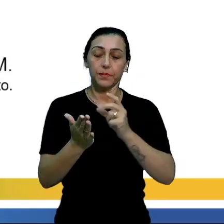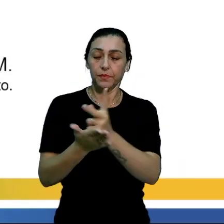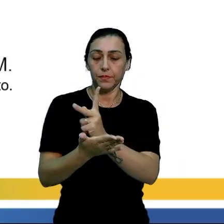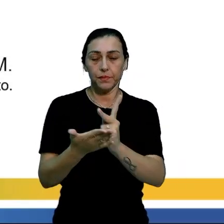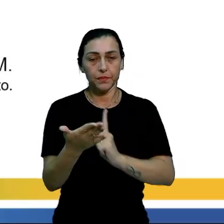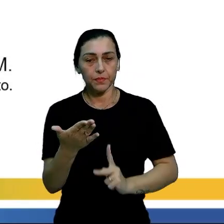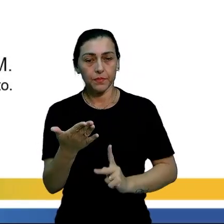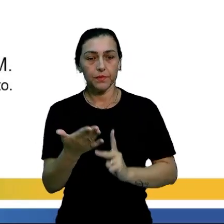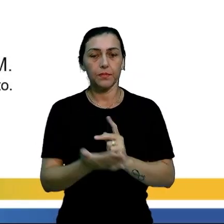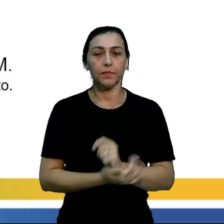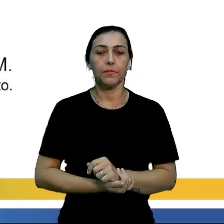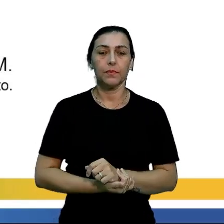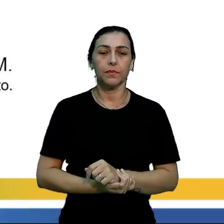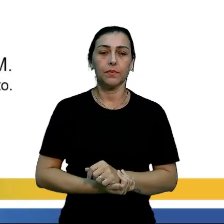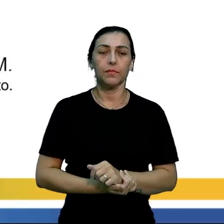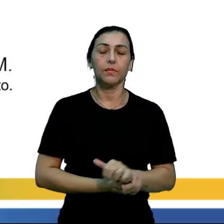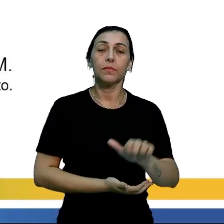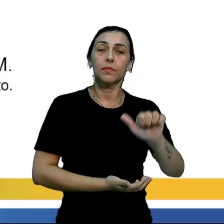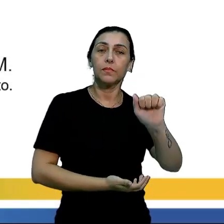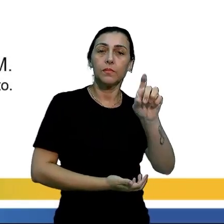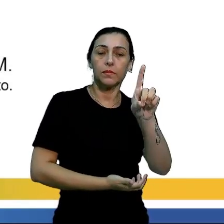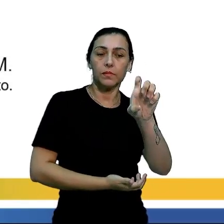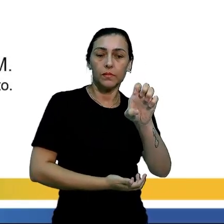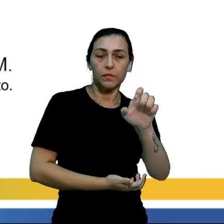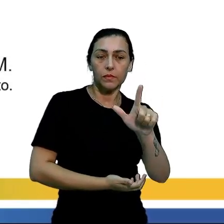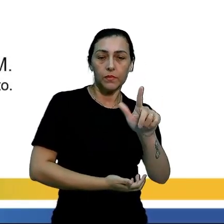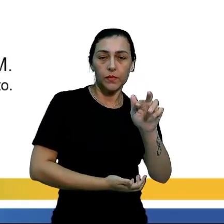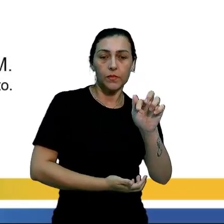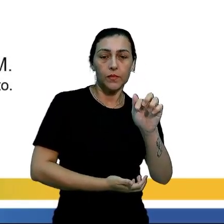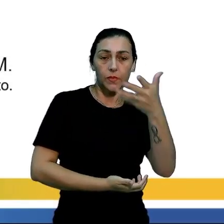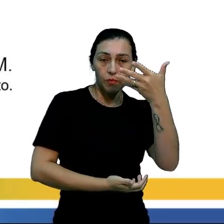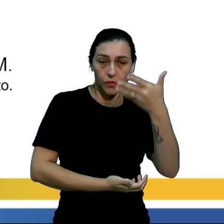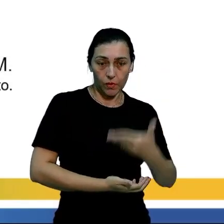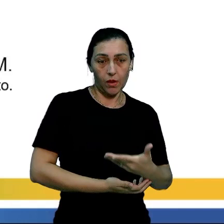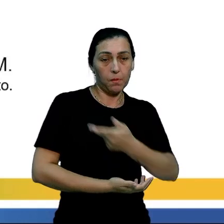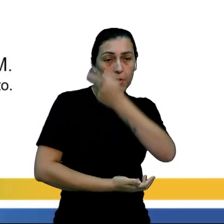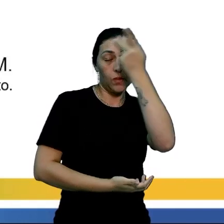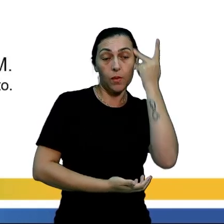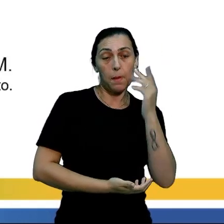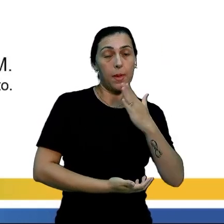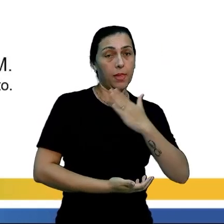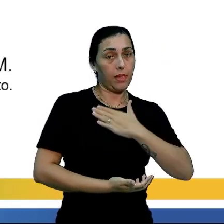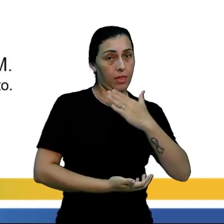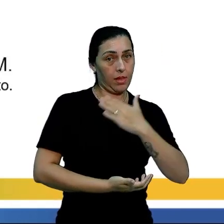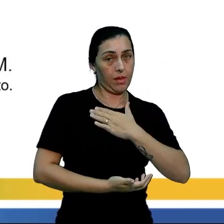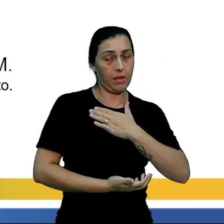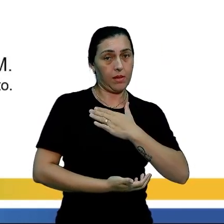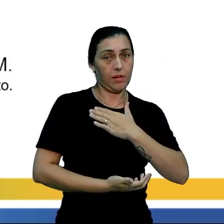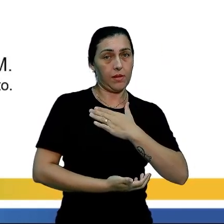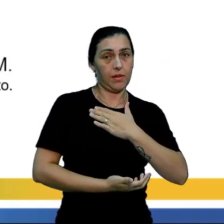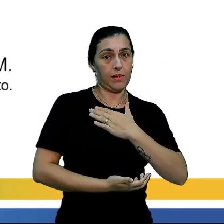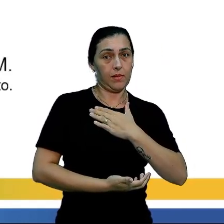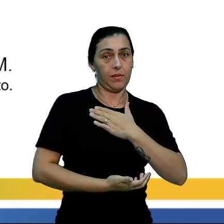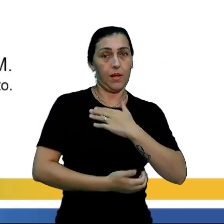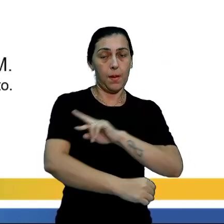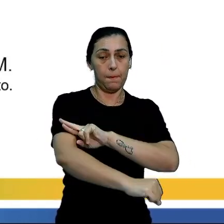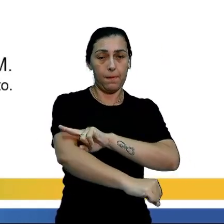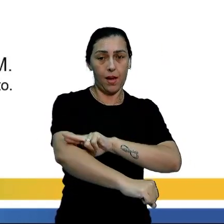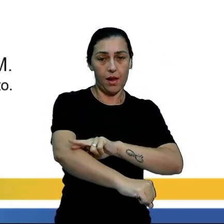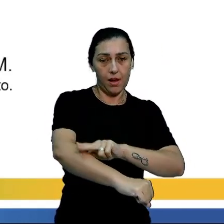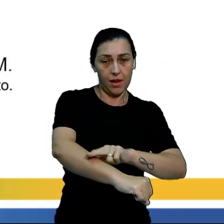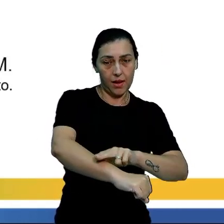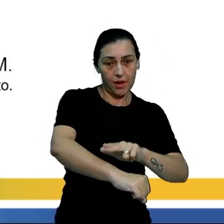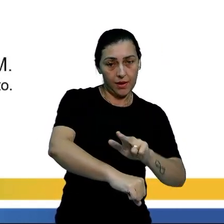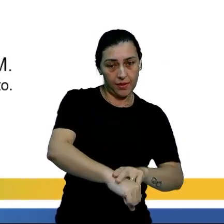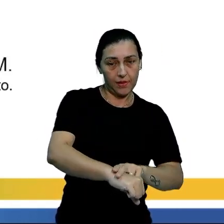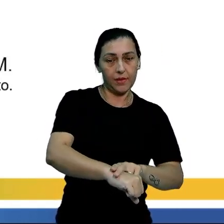né? Adelfos. Eu soy como la gente que a minha terra vinieron. Soy de la raza mora, vieja amiga